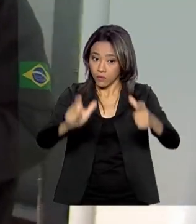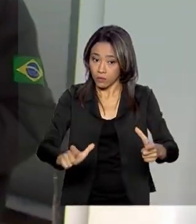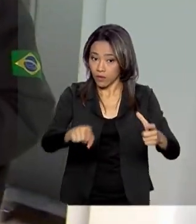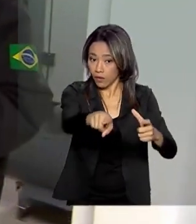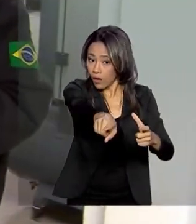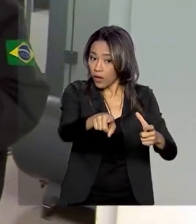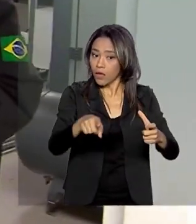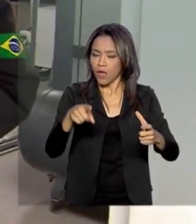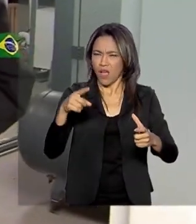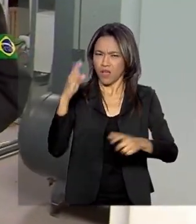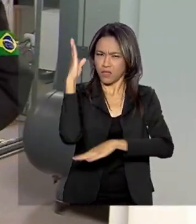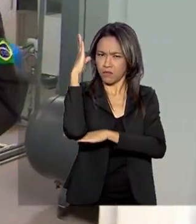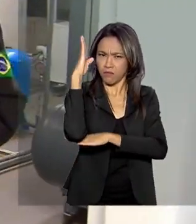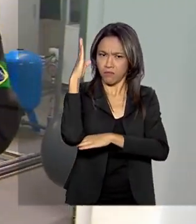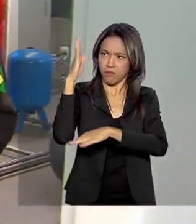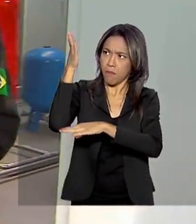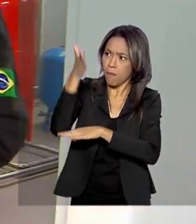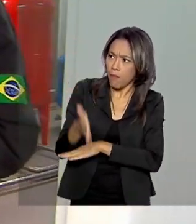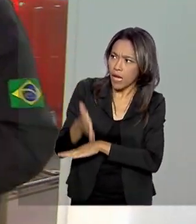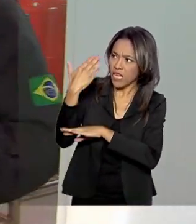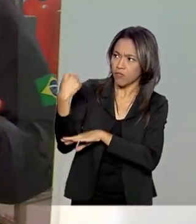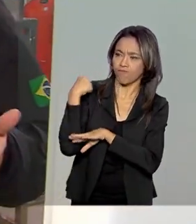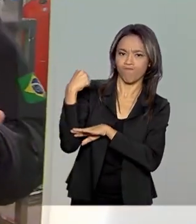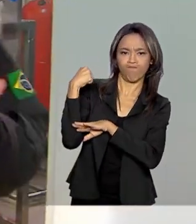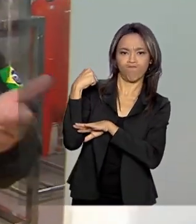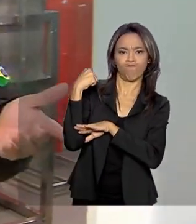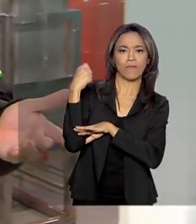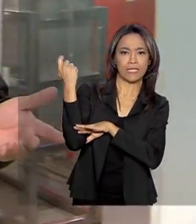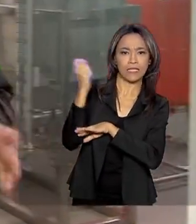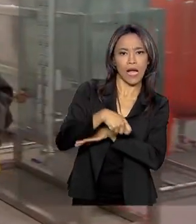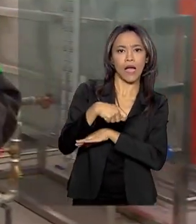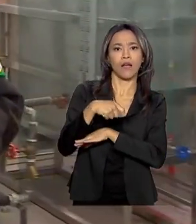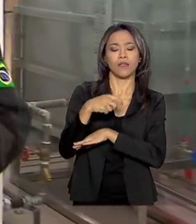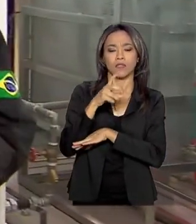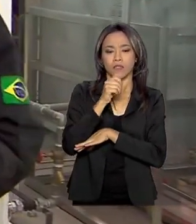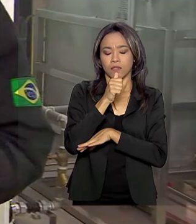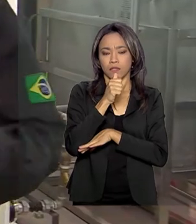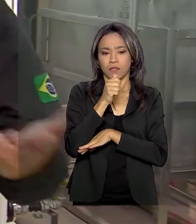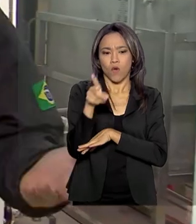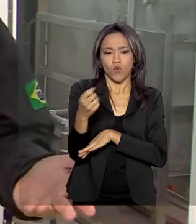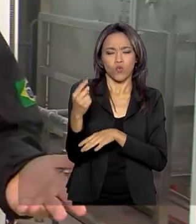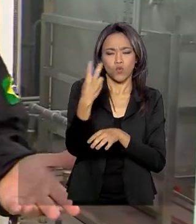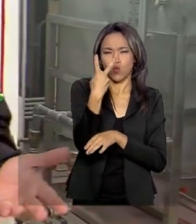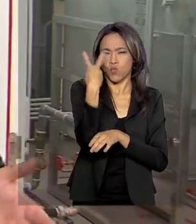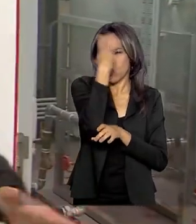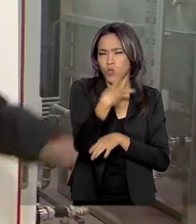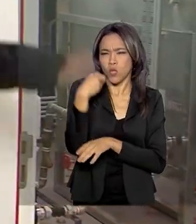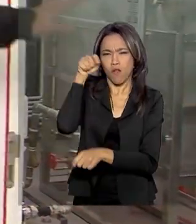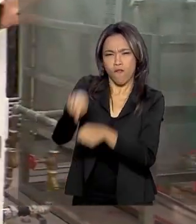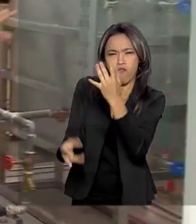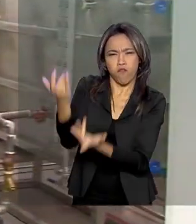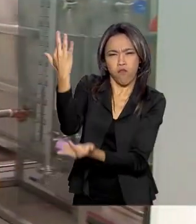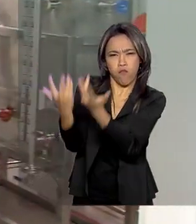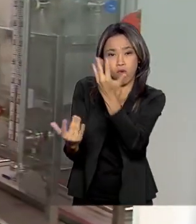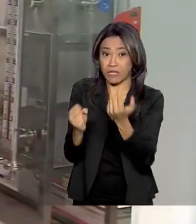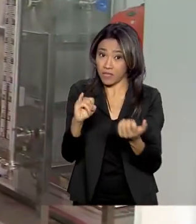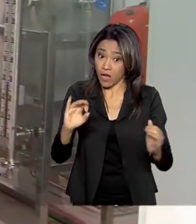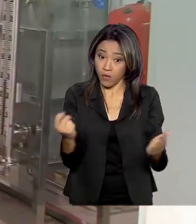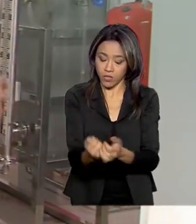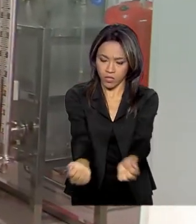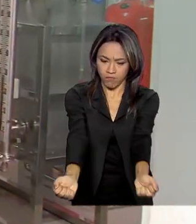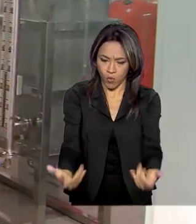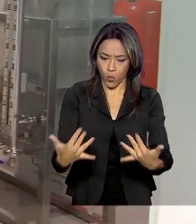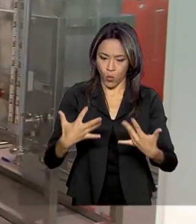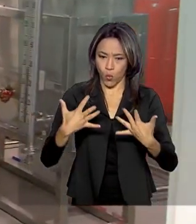ultra-resistentes e conseguem suportar um fogo durante duas horas. No caso de um incêndio, por exemplo, se a chama começar